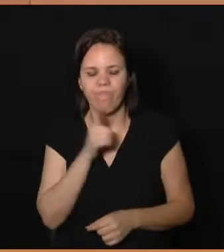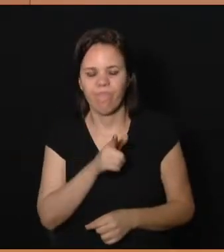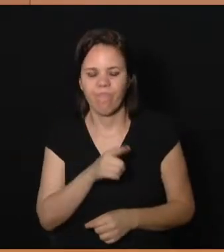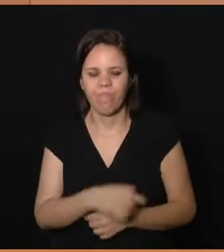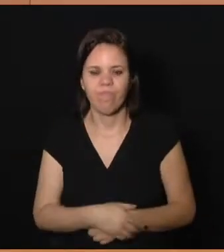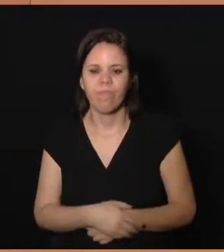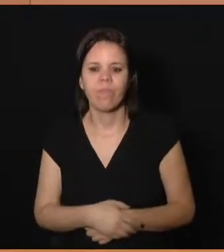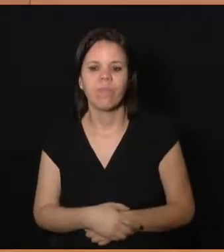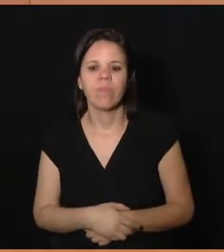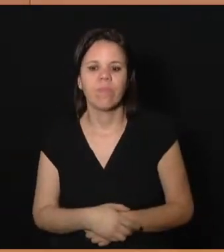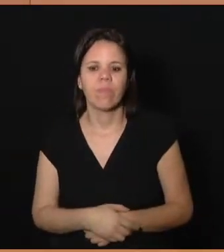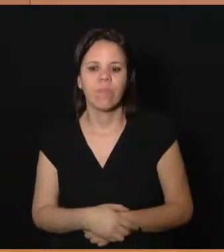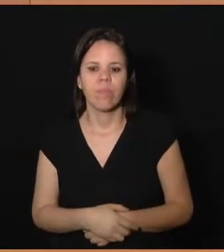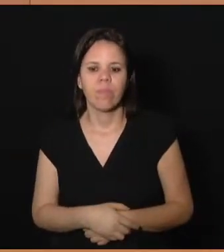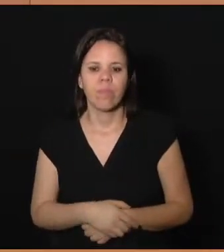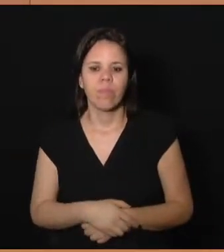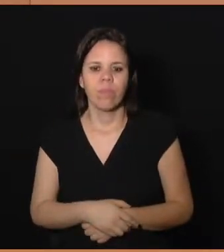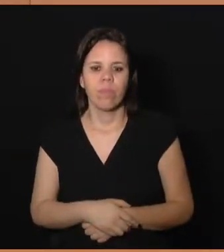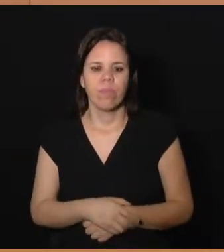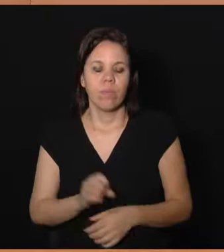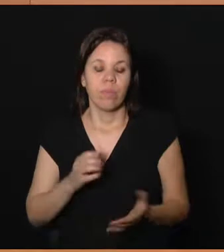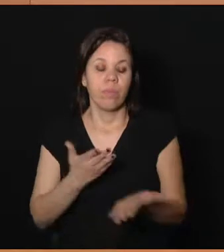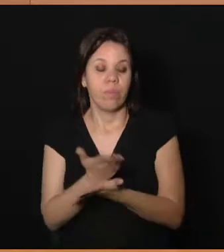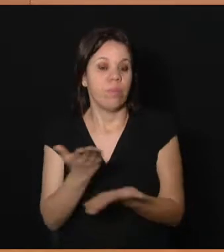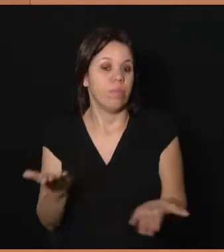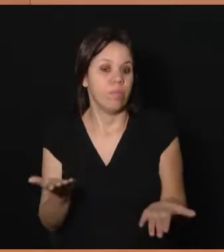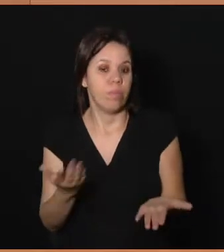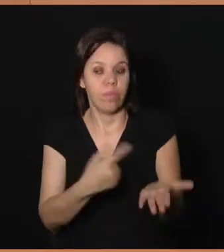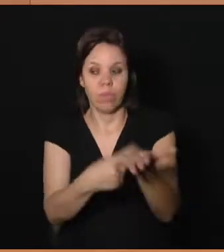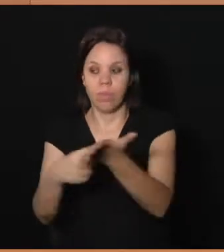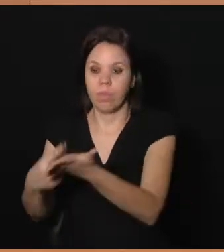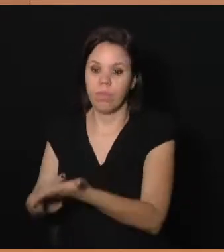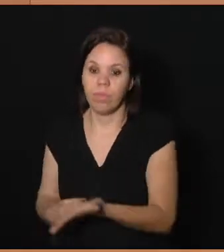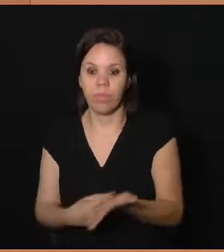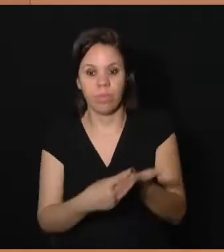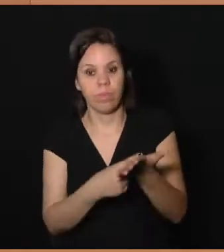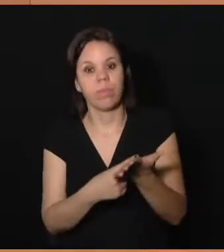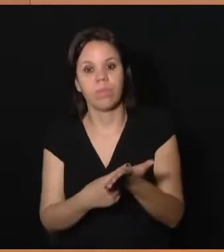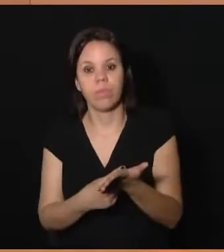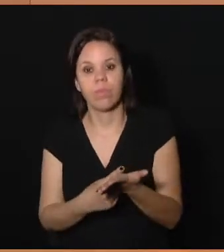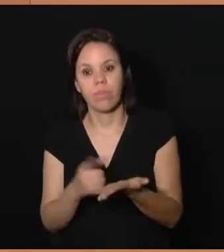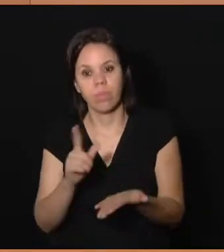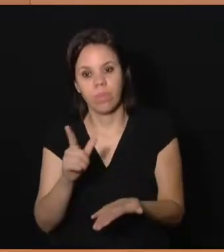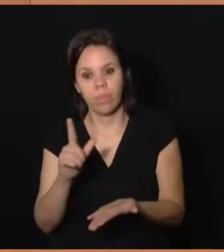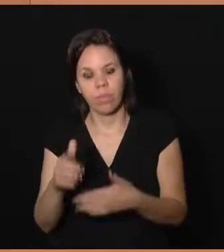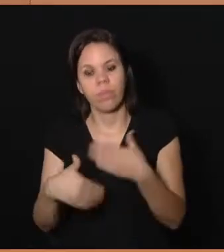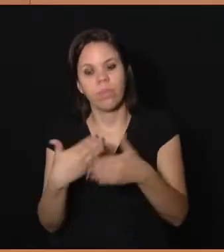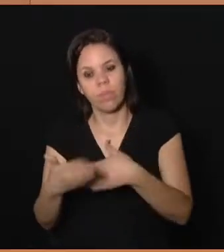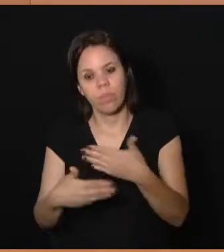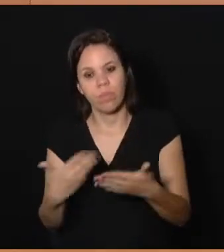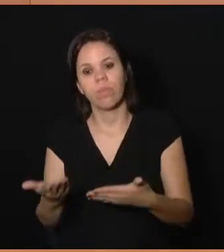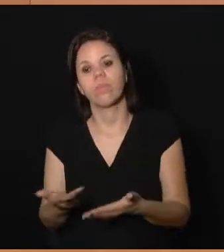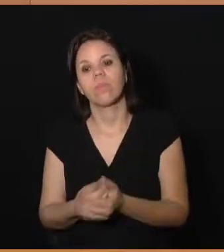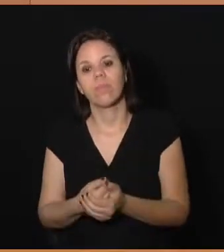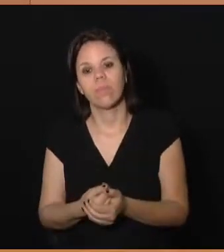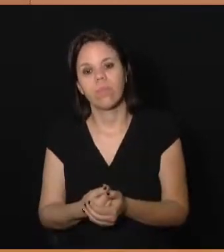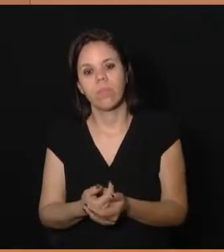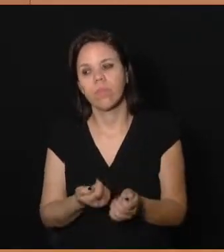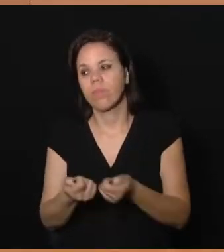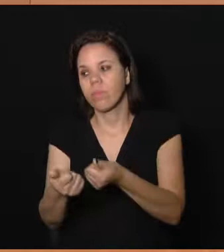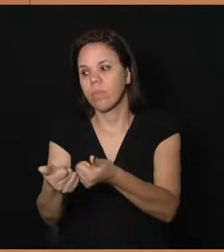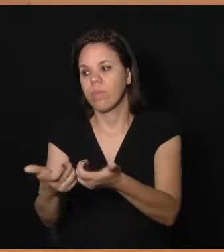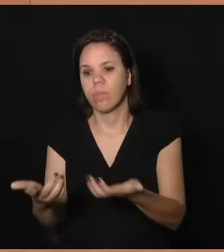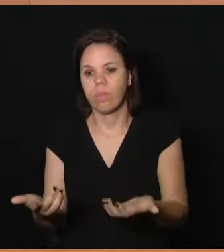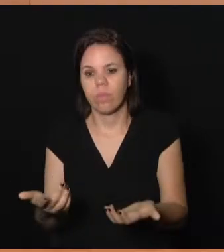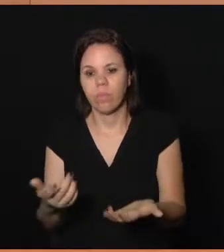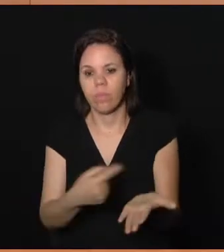né, de aprovação desses acordos, obviamente que nós continuaremos patinando aí com os benefícios que